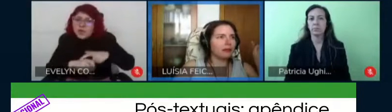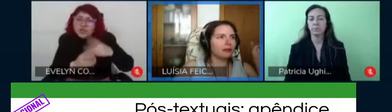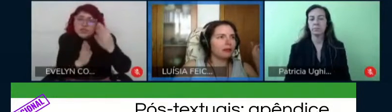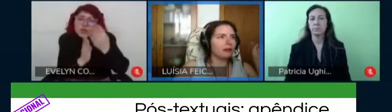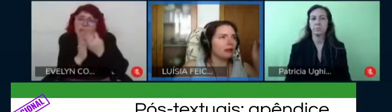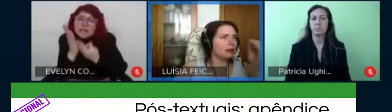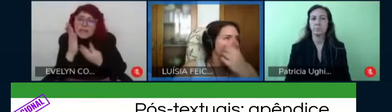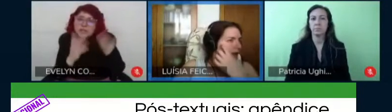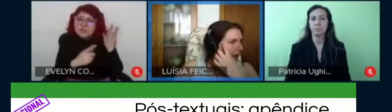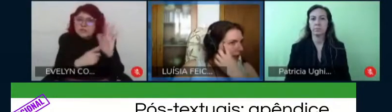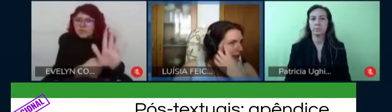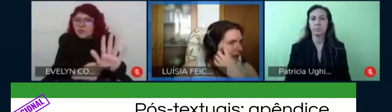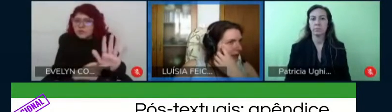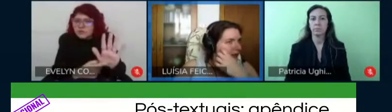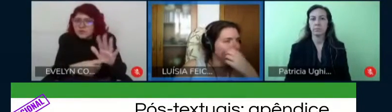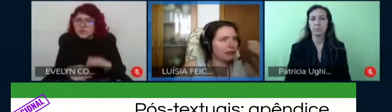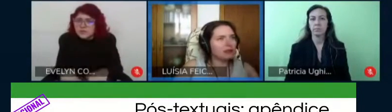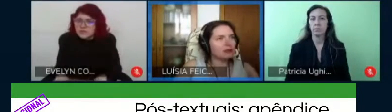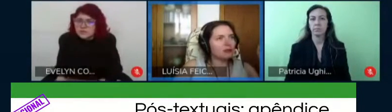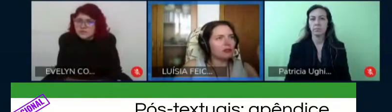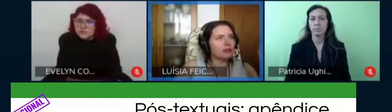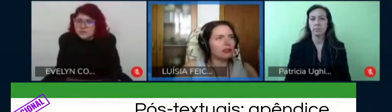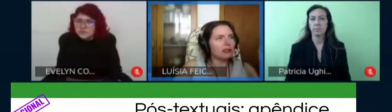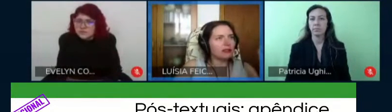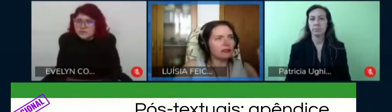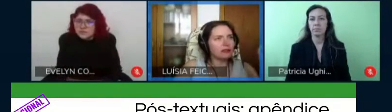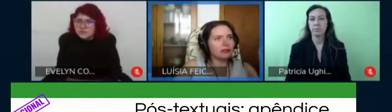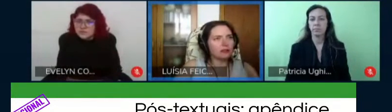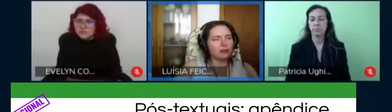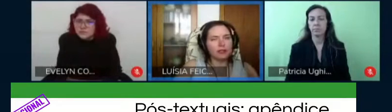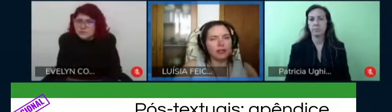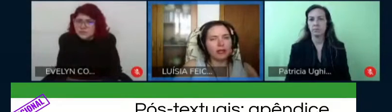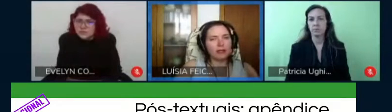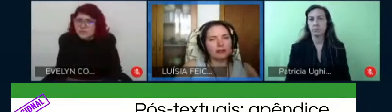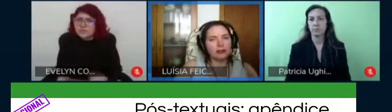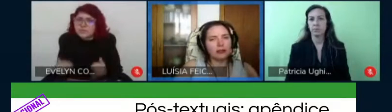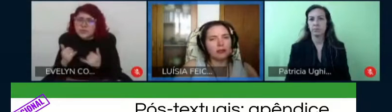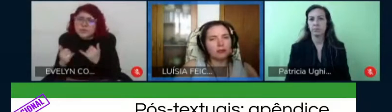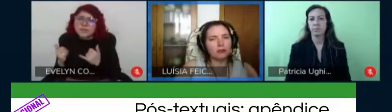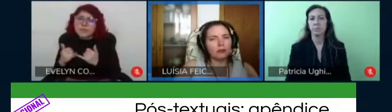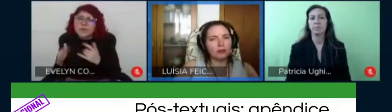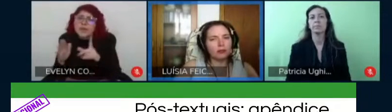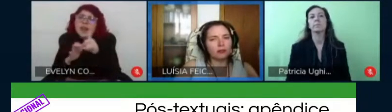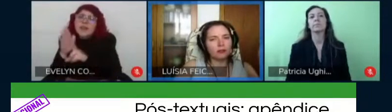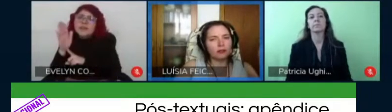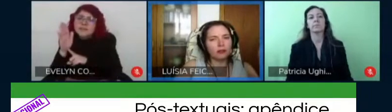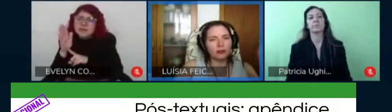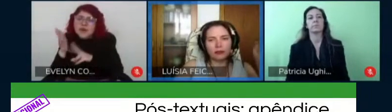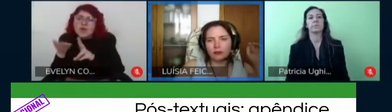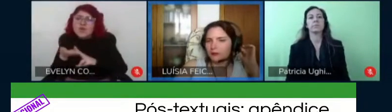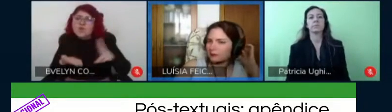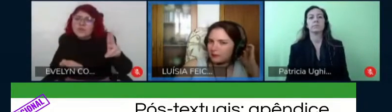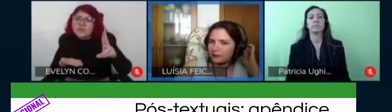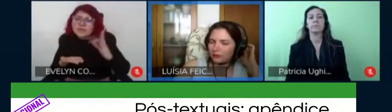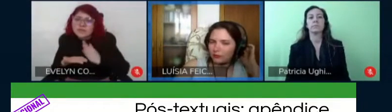o apêndice, essa lista de universidades federais for